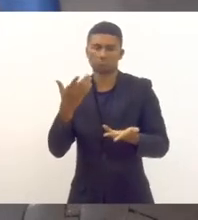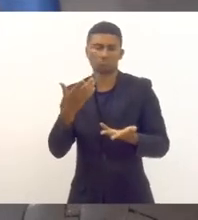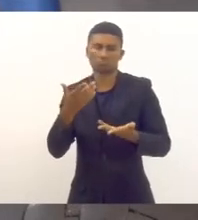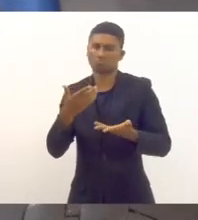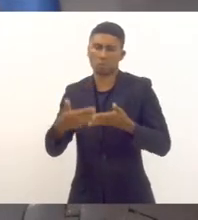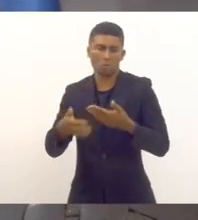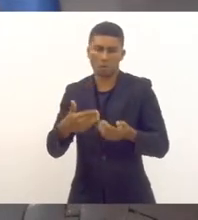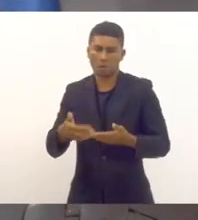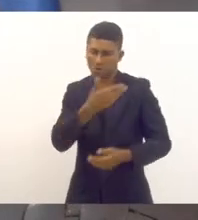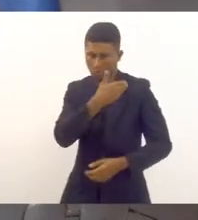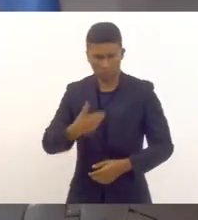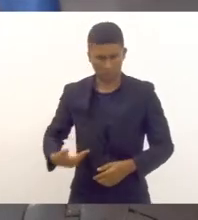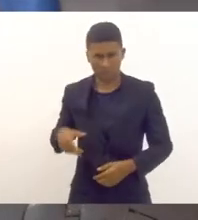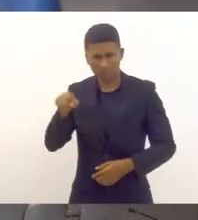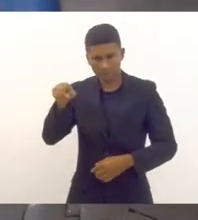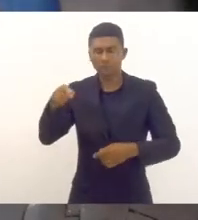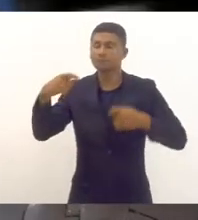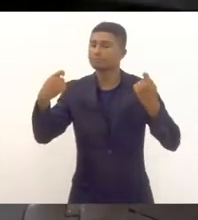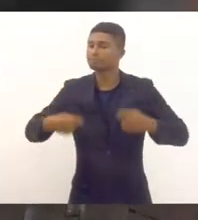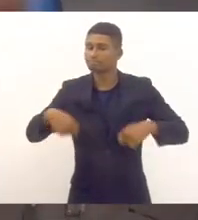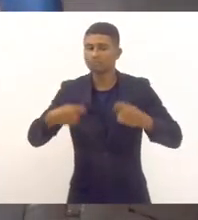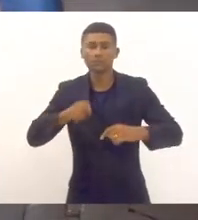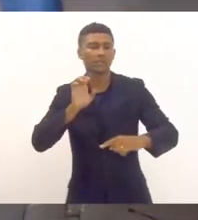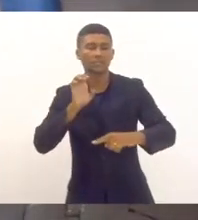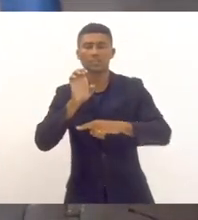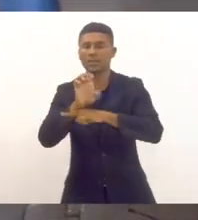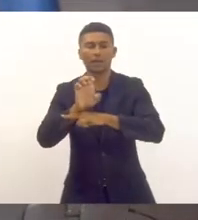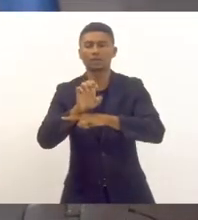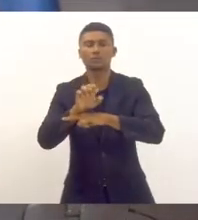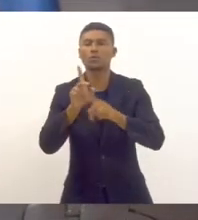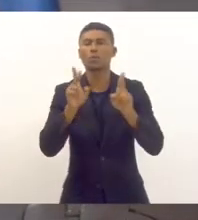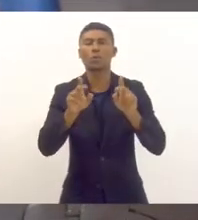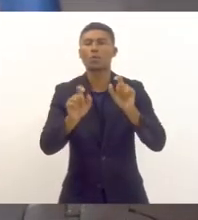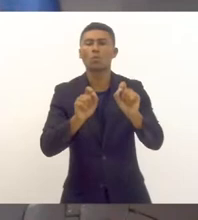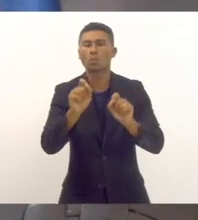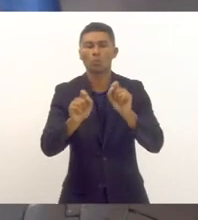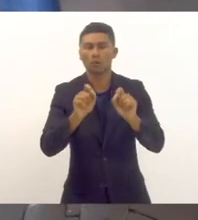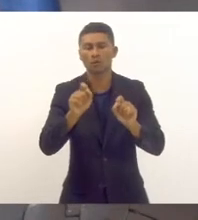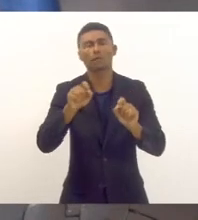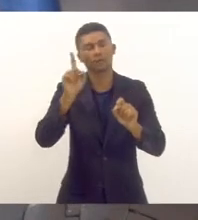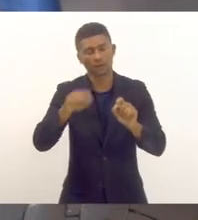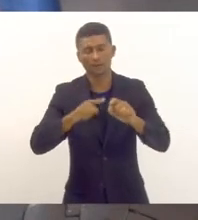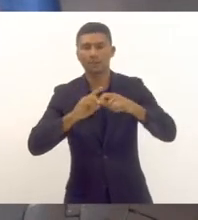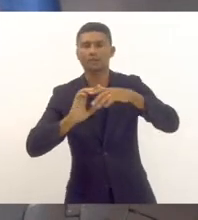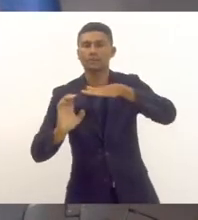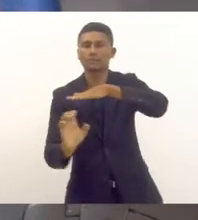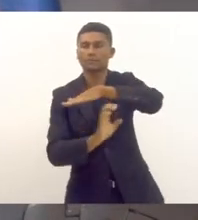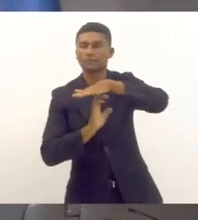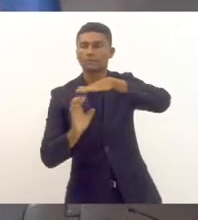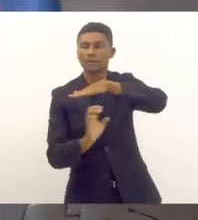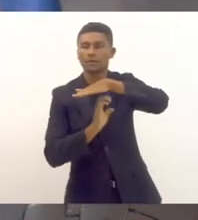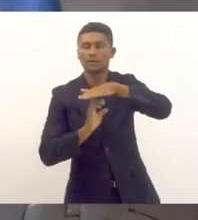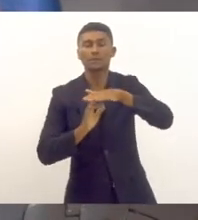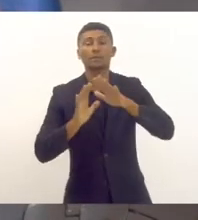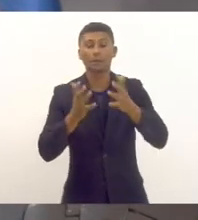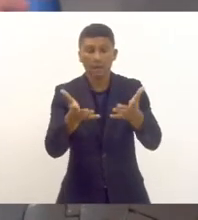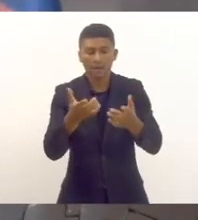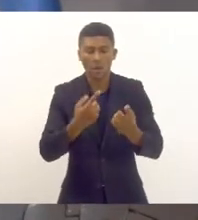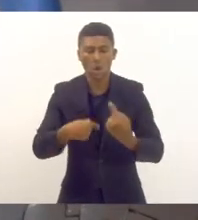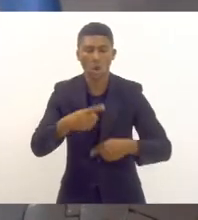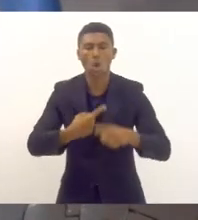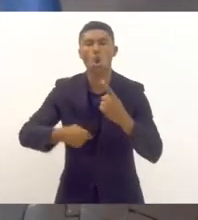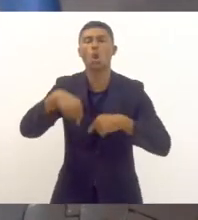o Estado como um todo como uma empresa privada, mas que gere lucro, que sejam transformados para a